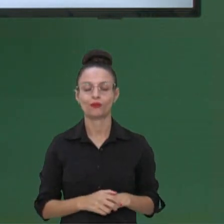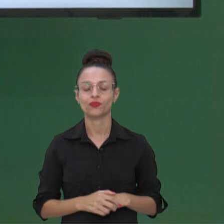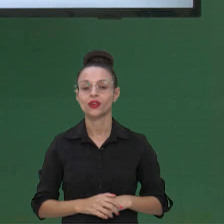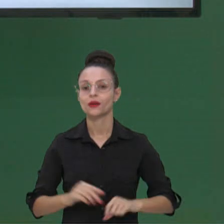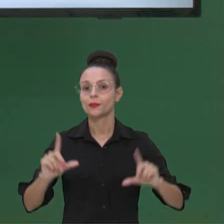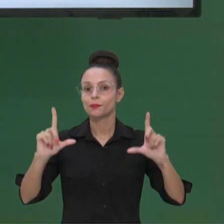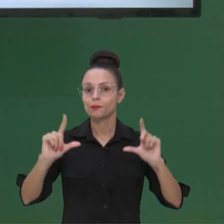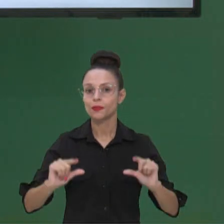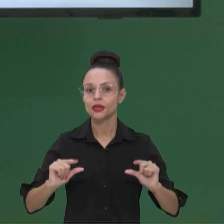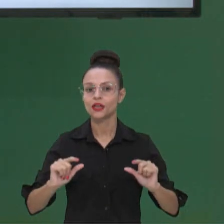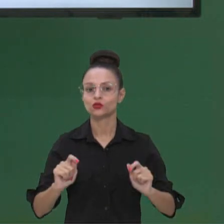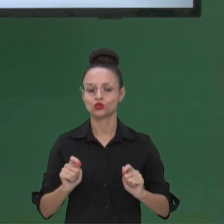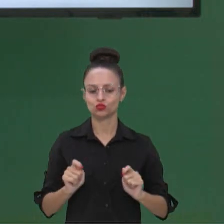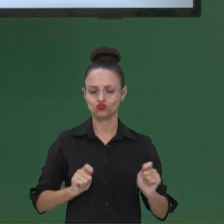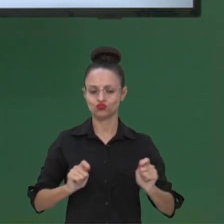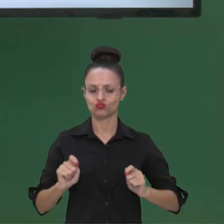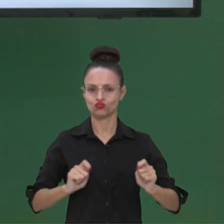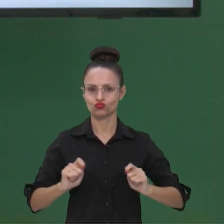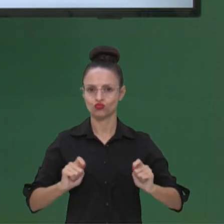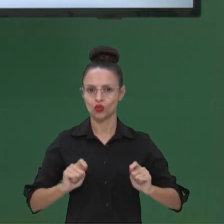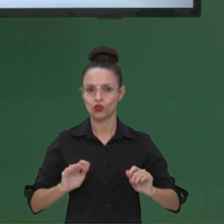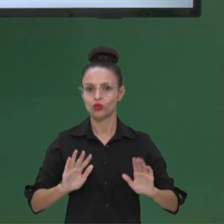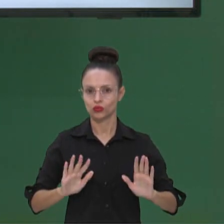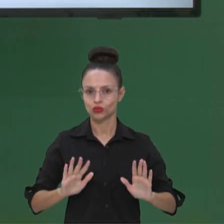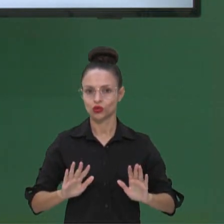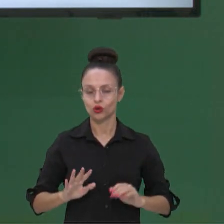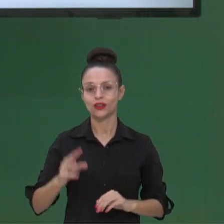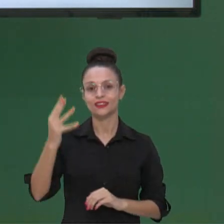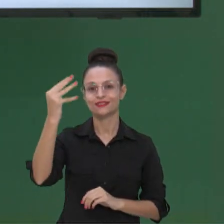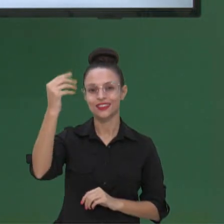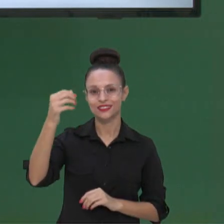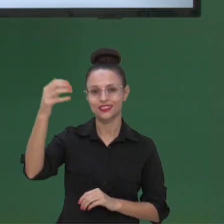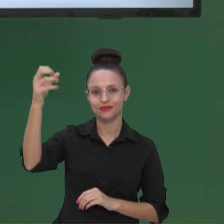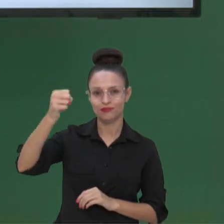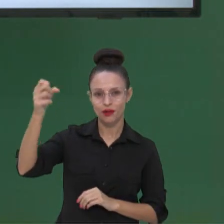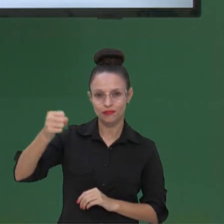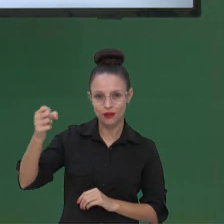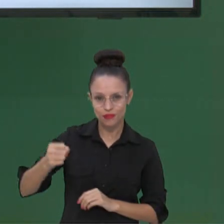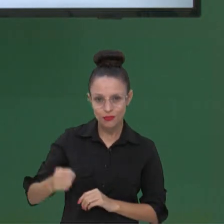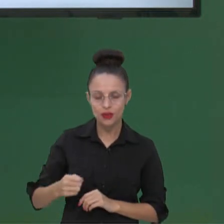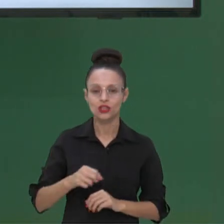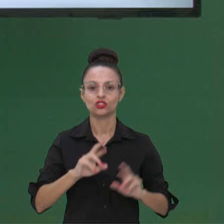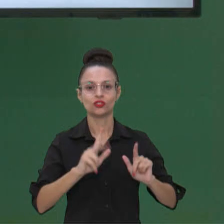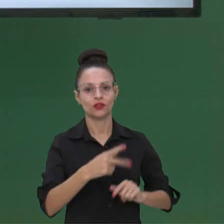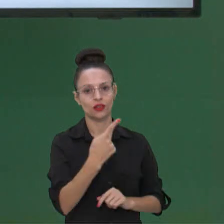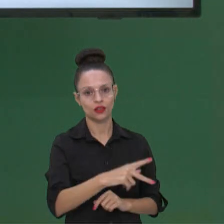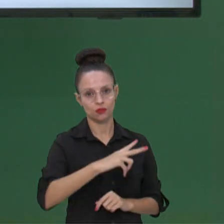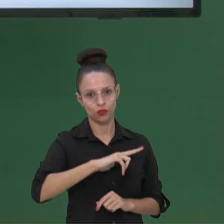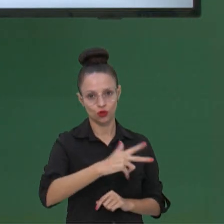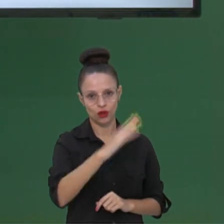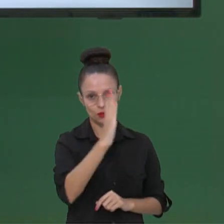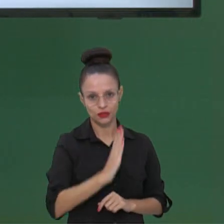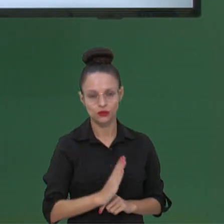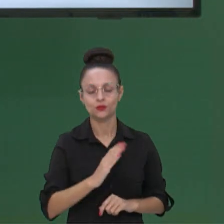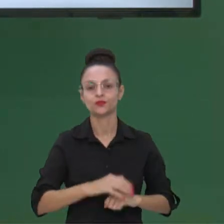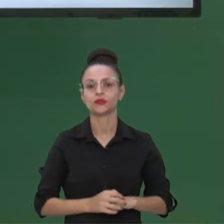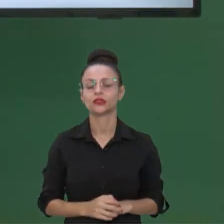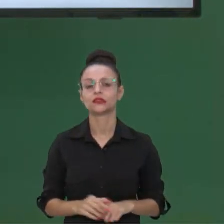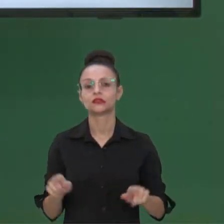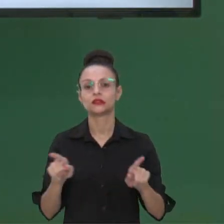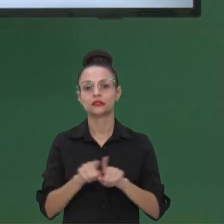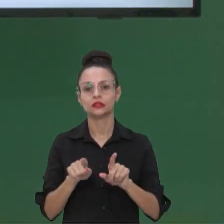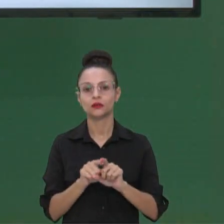controle da metrópole sobre a colônia, nas 13 colônias, diferente de Portugal aqui com o Brasil. E ainda havia